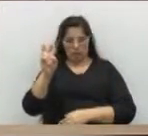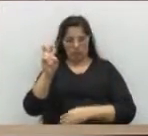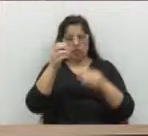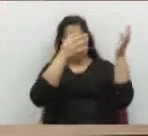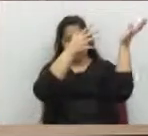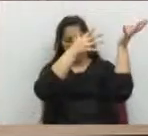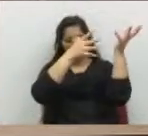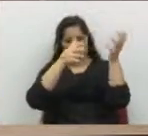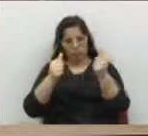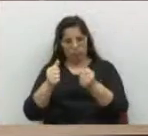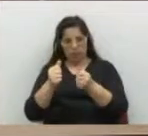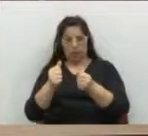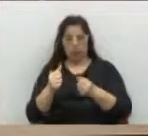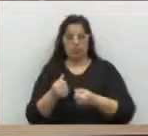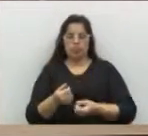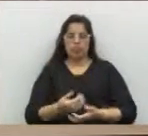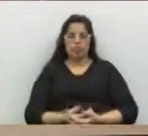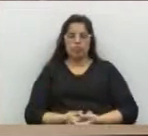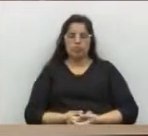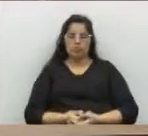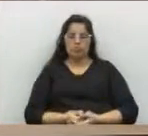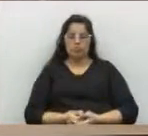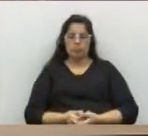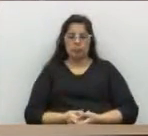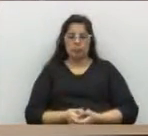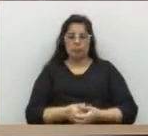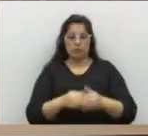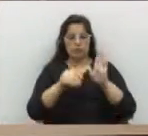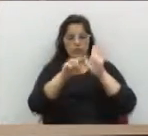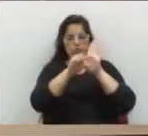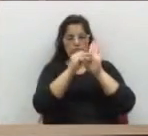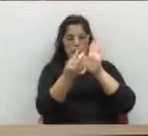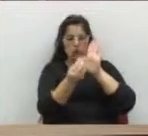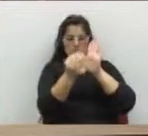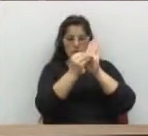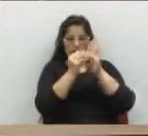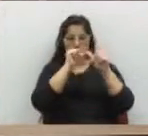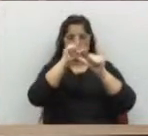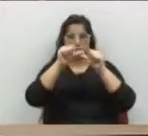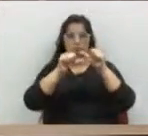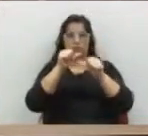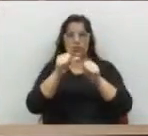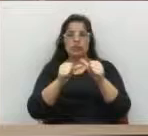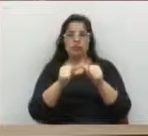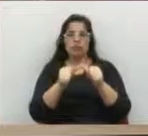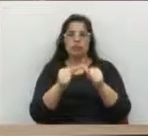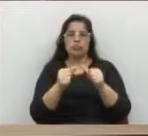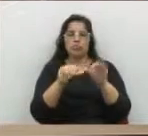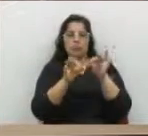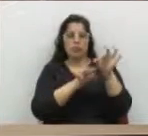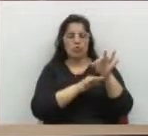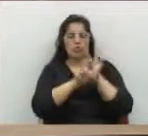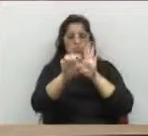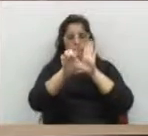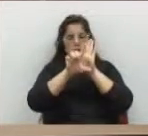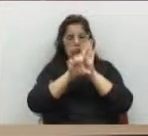e encaminhada às comissões competentes. Emenda modificativa ao projeto de lei